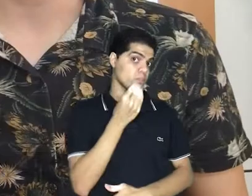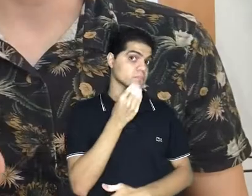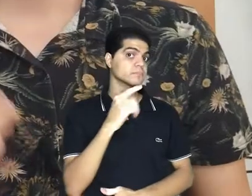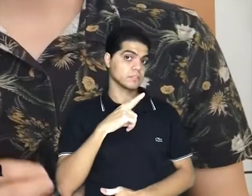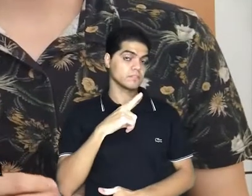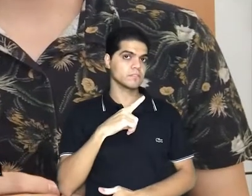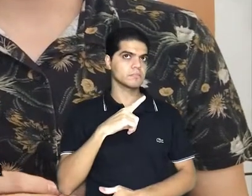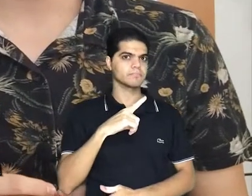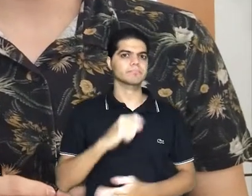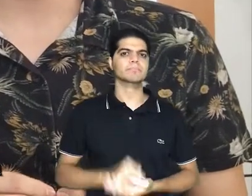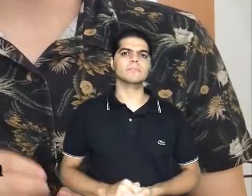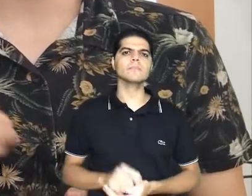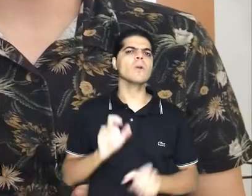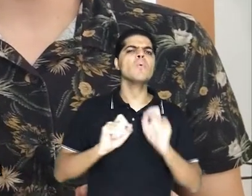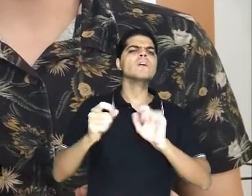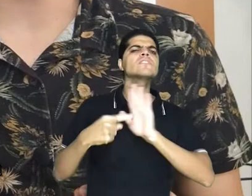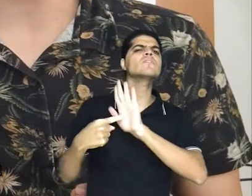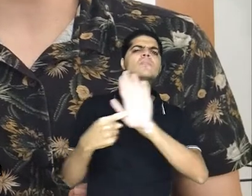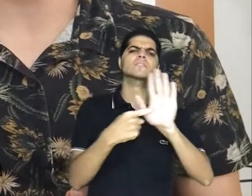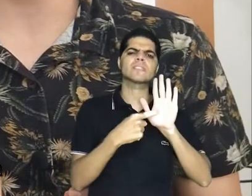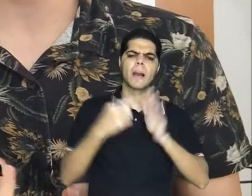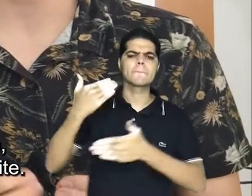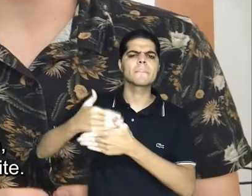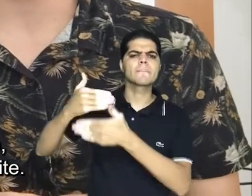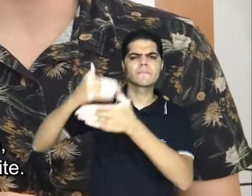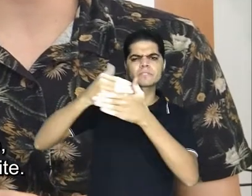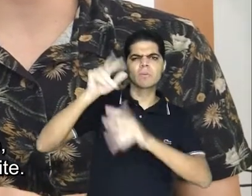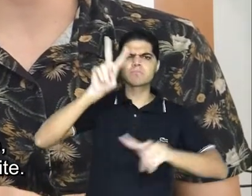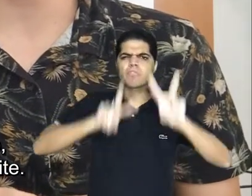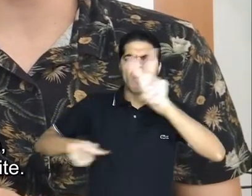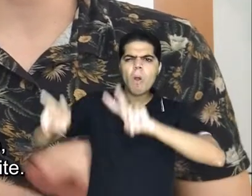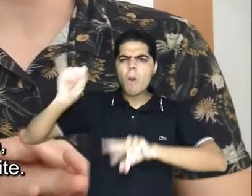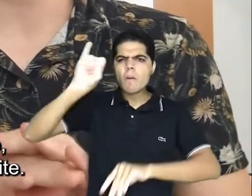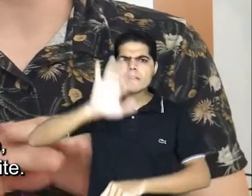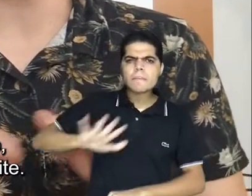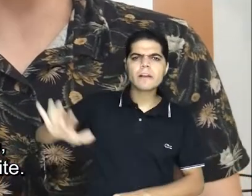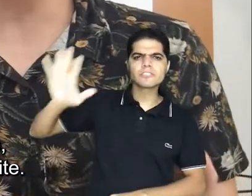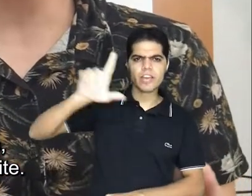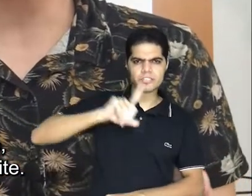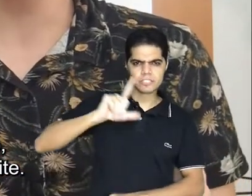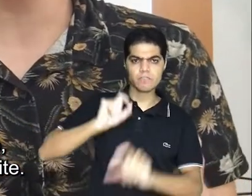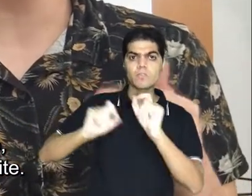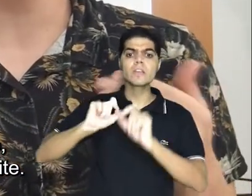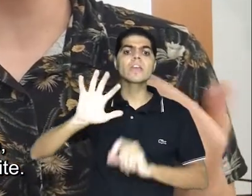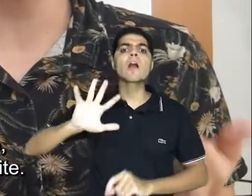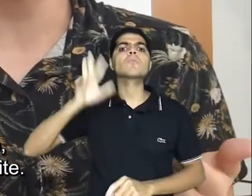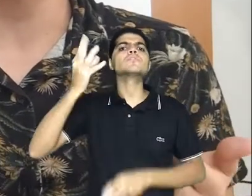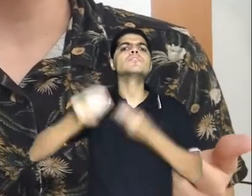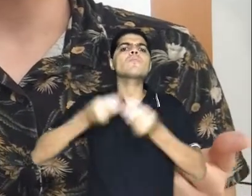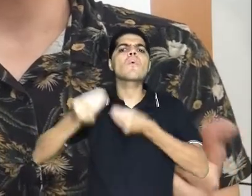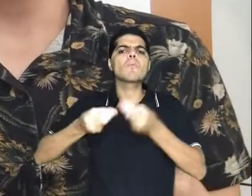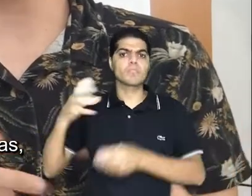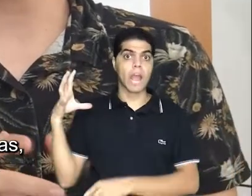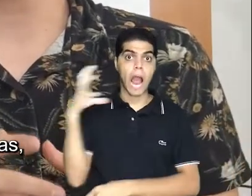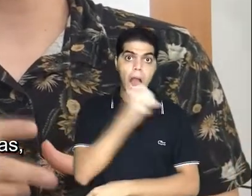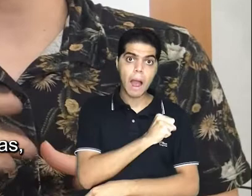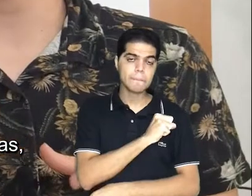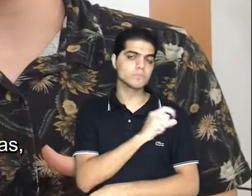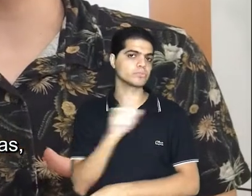lá no topo o que eu fiz mostrar com isso aqui essa construção imagética em torno da figura do Dom Pedro ela não aconteceu do dia para a noite